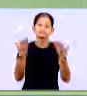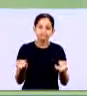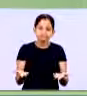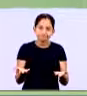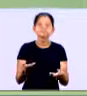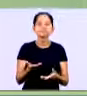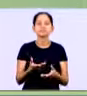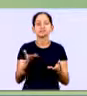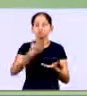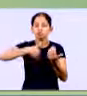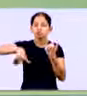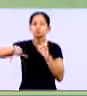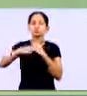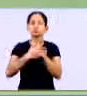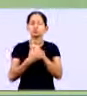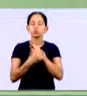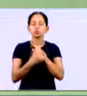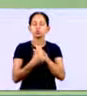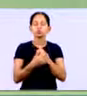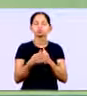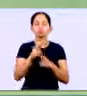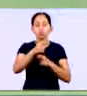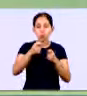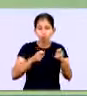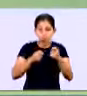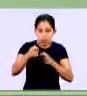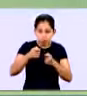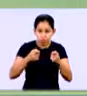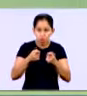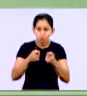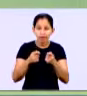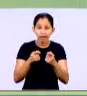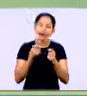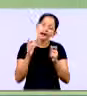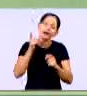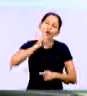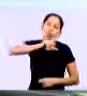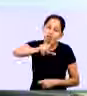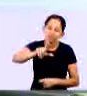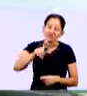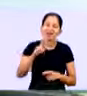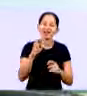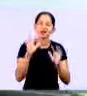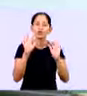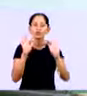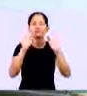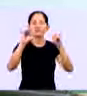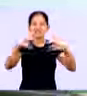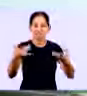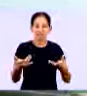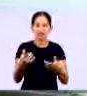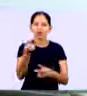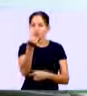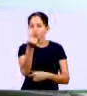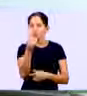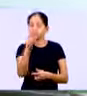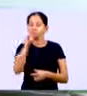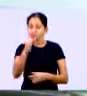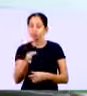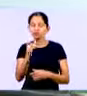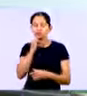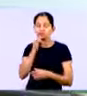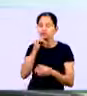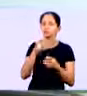o processo, o controle é a função que permite que você chegue a um resultado final dentro da organização. Se você traçou